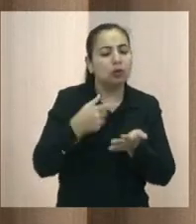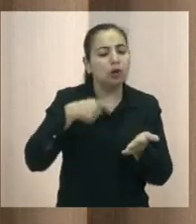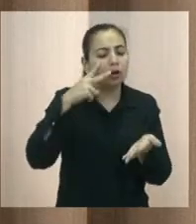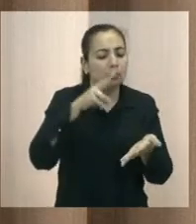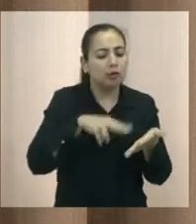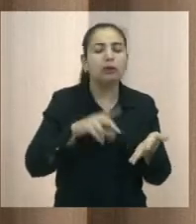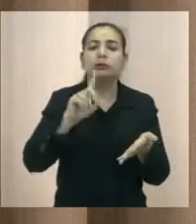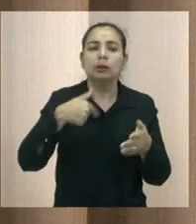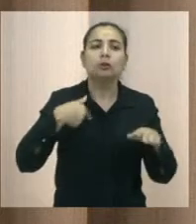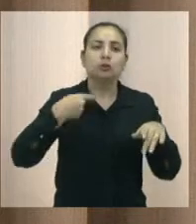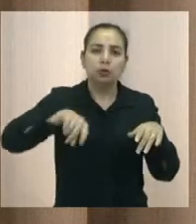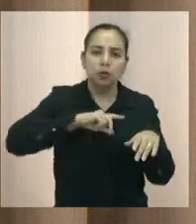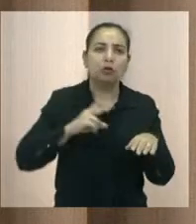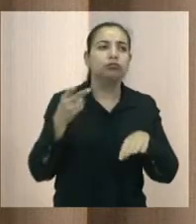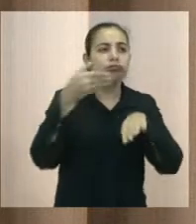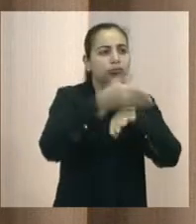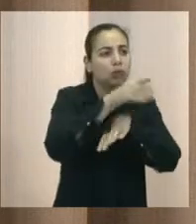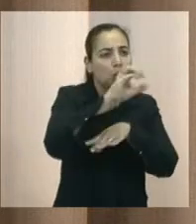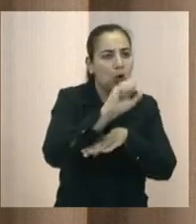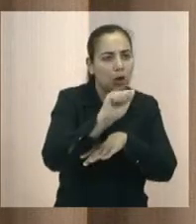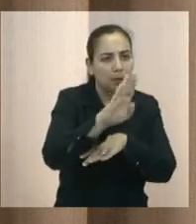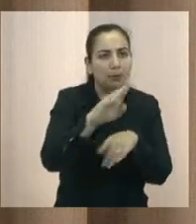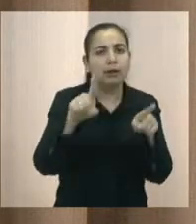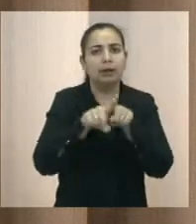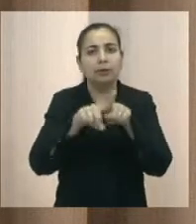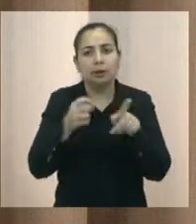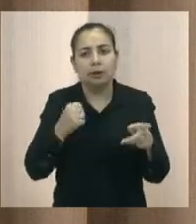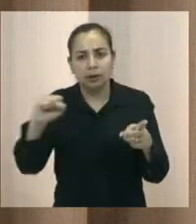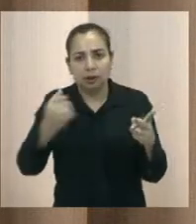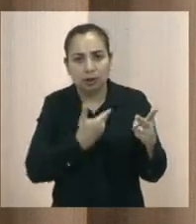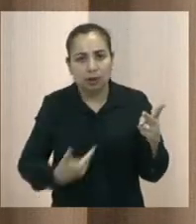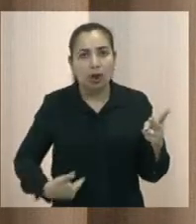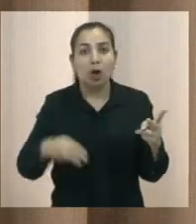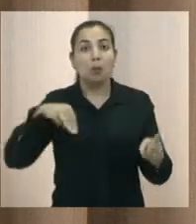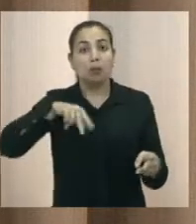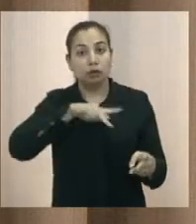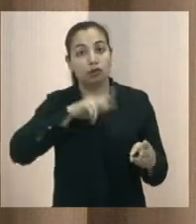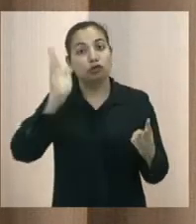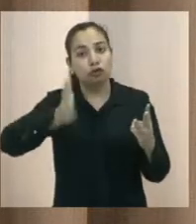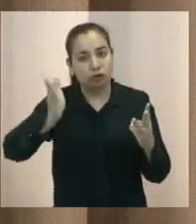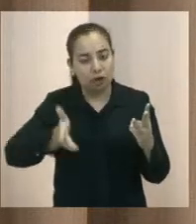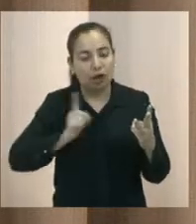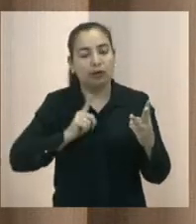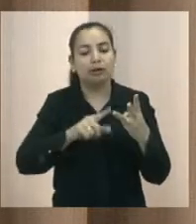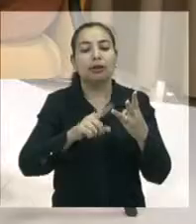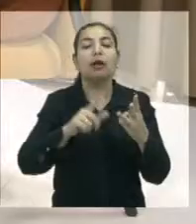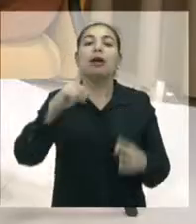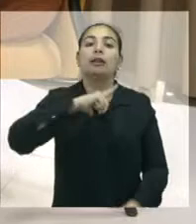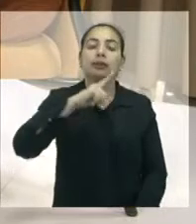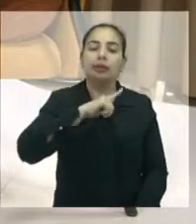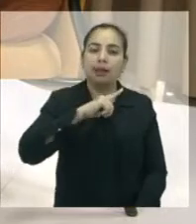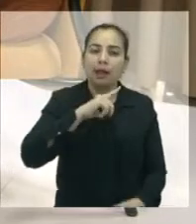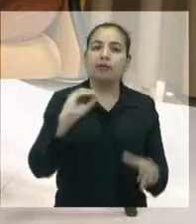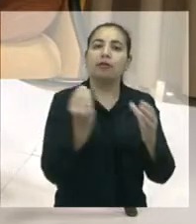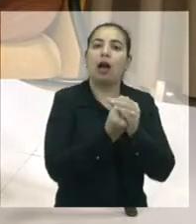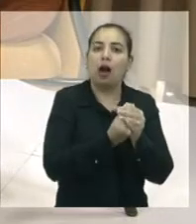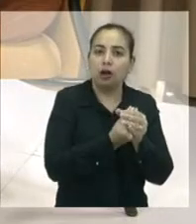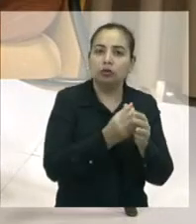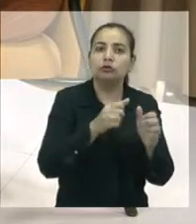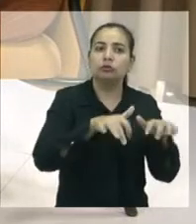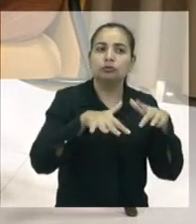na OAB, na Defensoria Pública, no Ministério Público já tivemos audiência lá na Defensoria Pública com